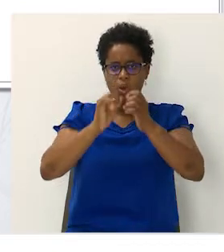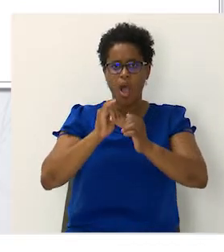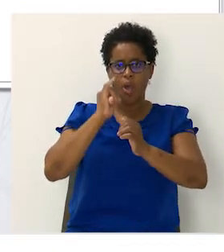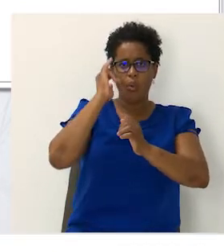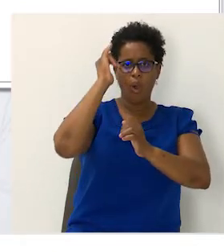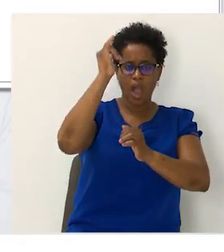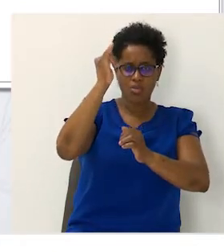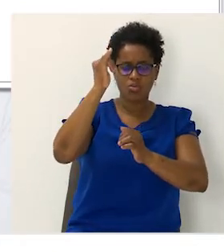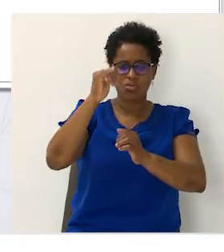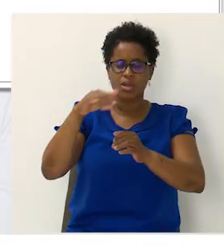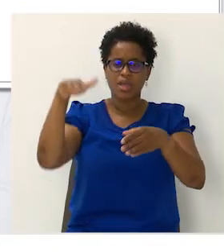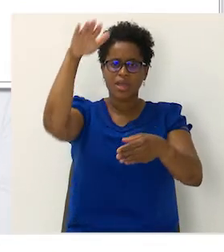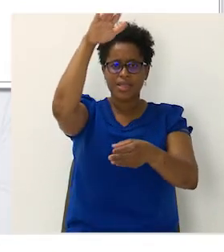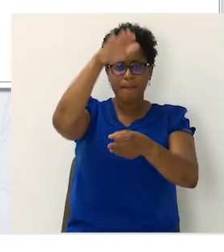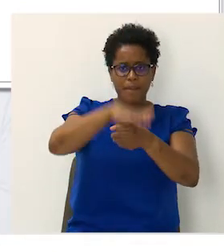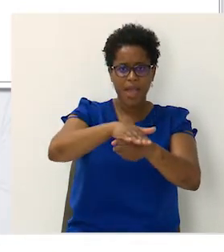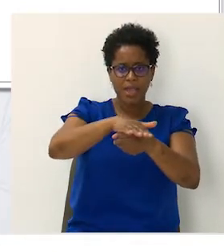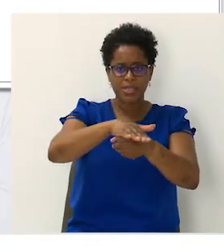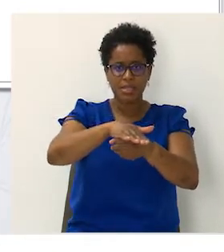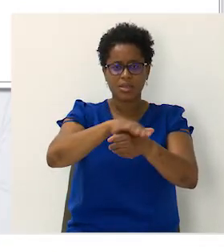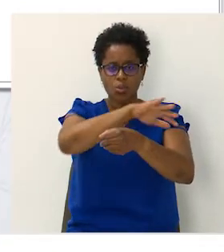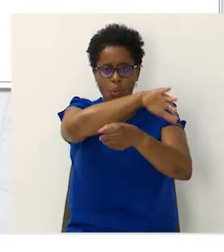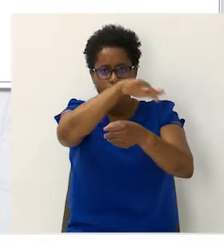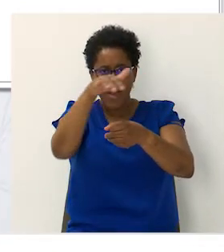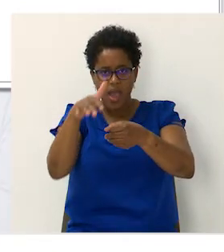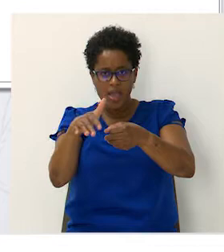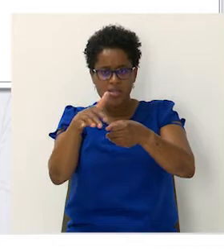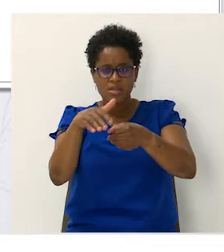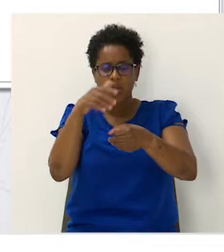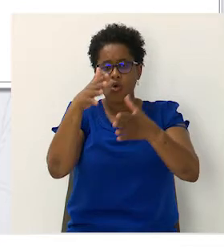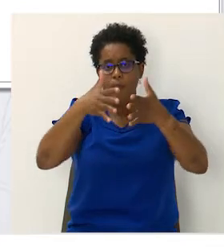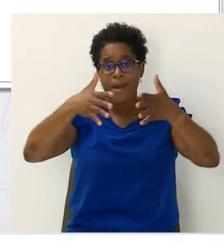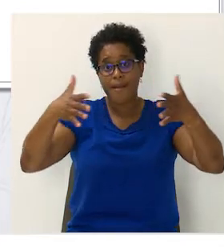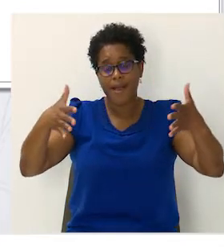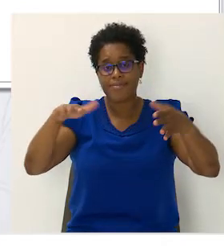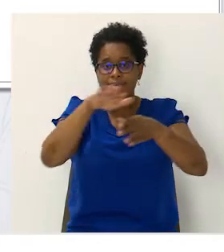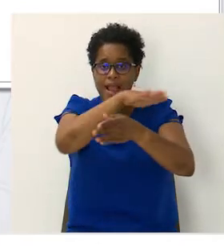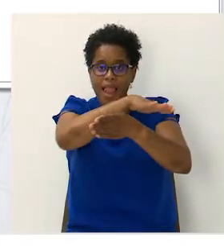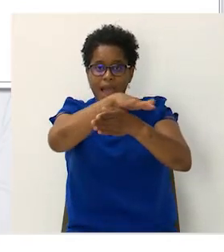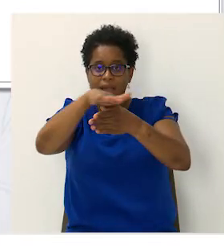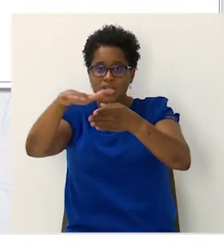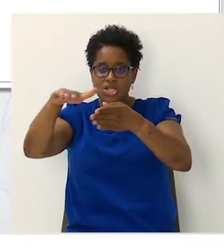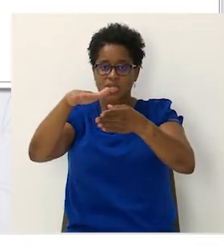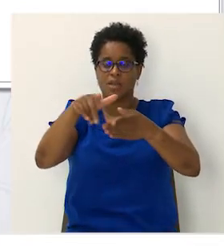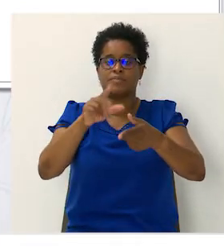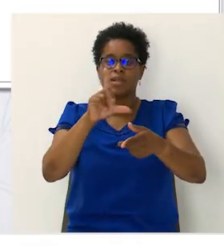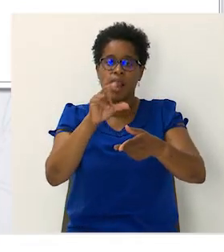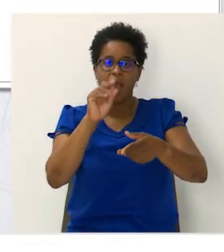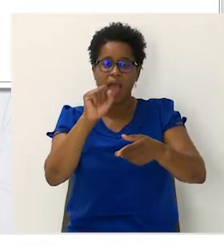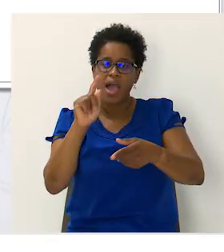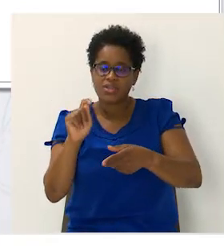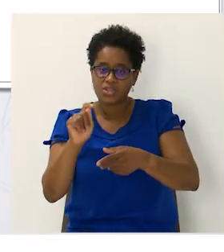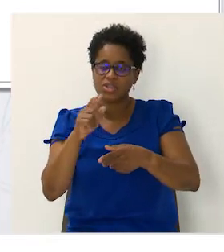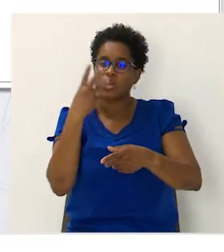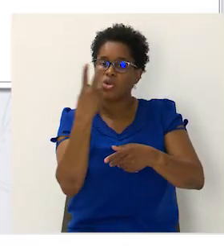alto e tapadas ou cobertas com uma grande laje. Portanto, temos